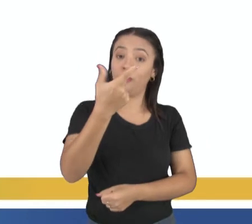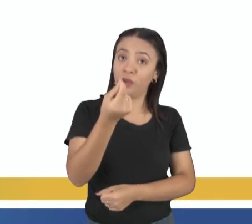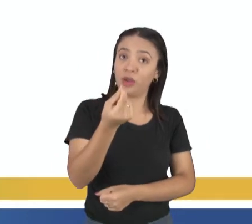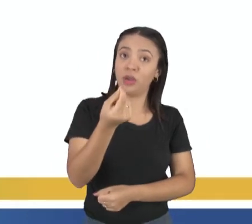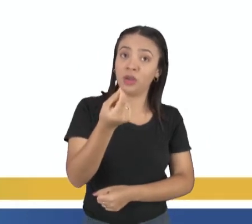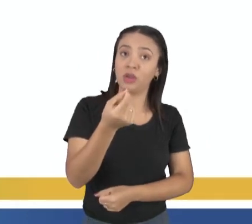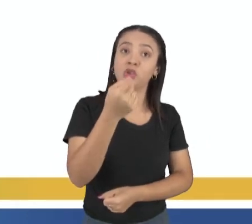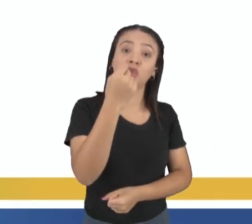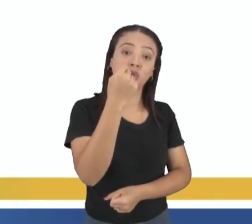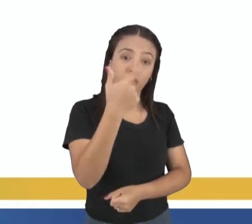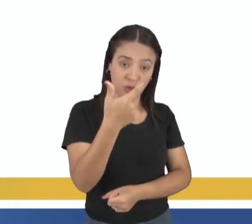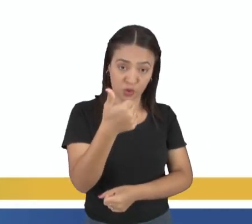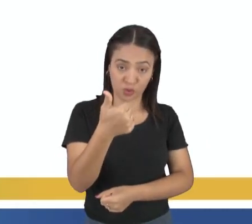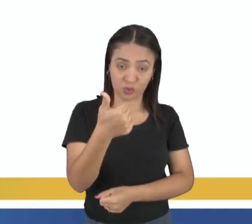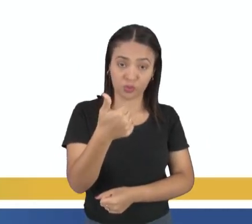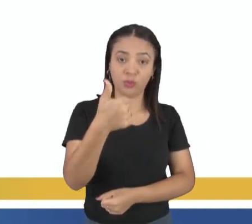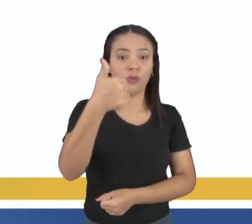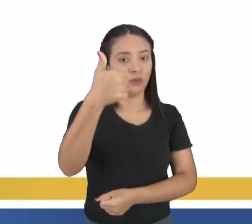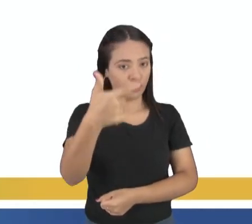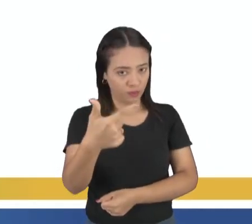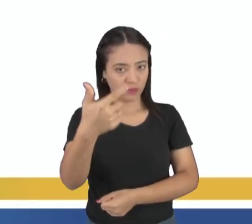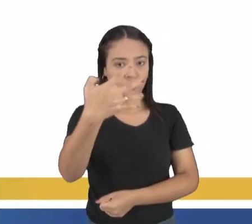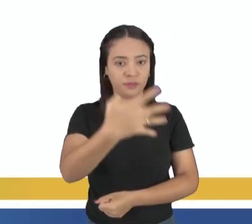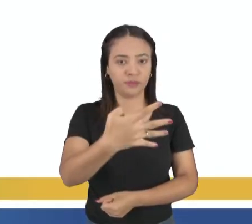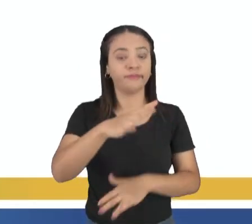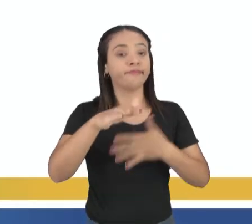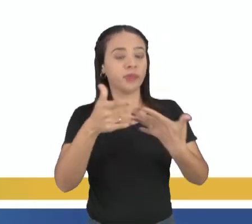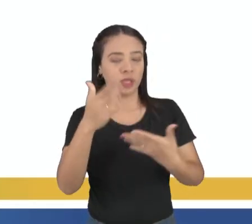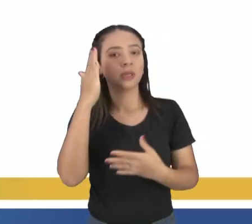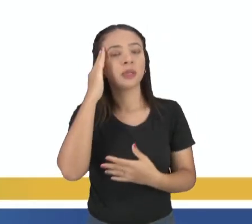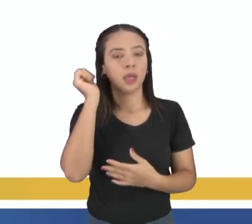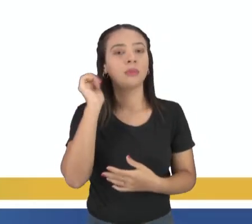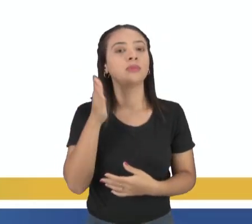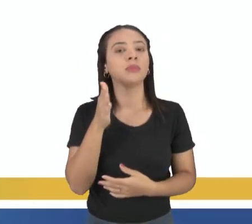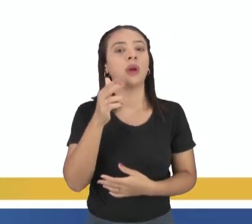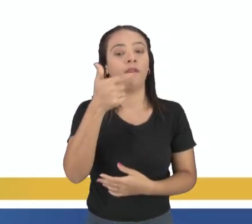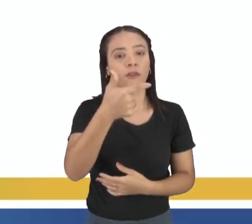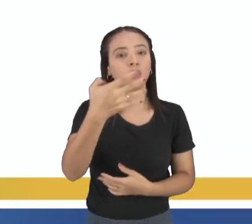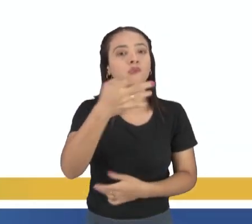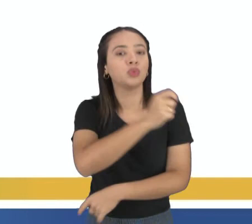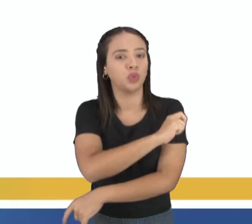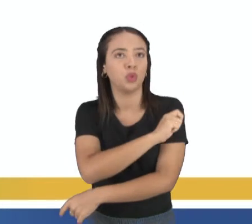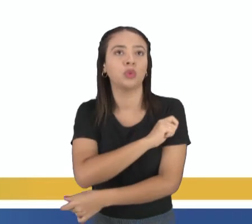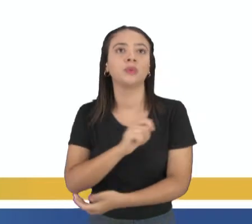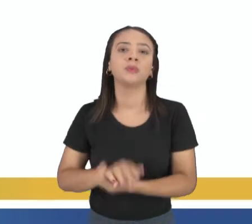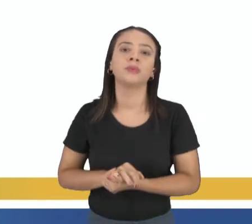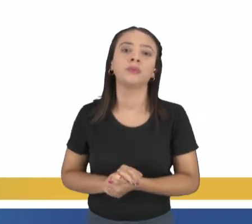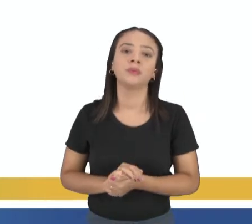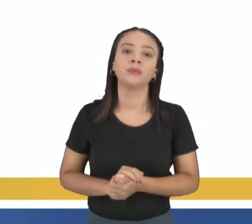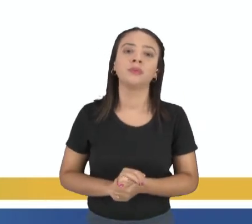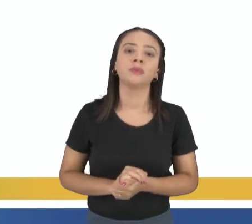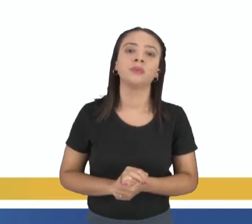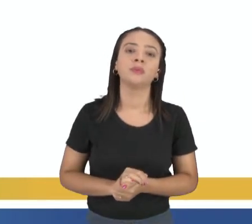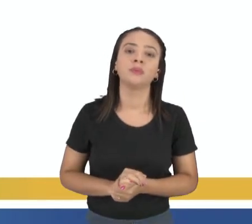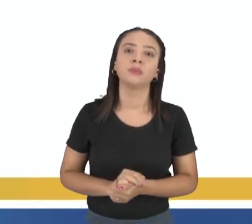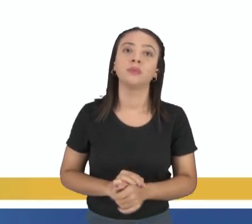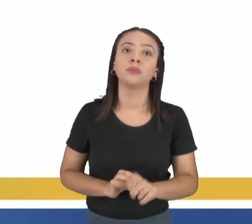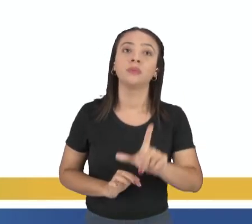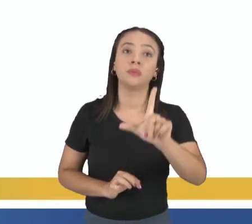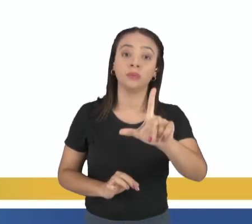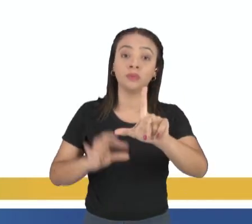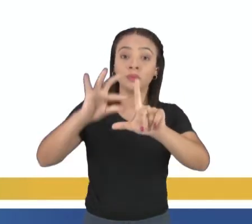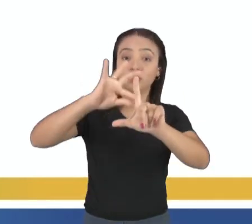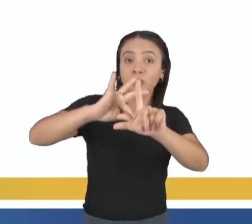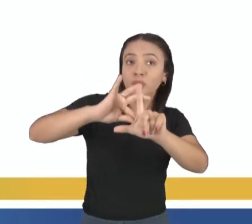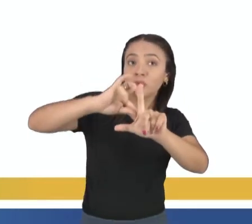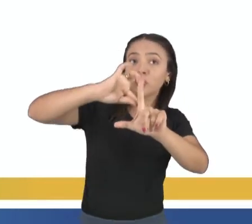20, mais 1, 21, mais 3, 24. Teríamos 24 alunos nessa turma. O eixo vertical seria, no caso,